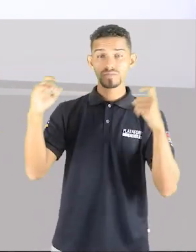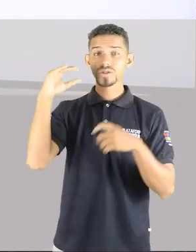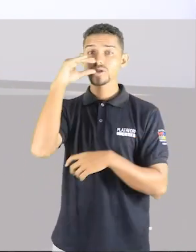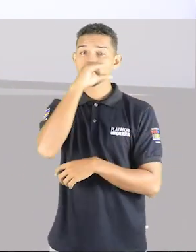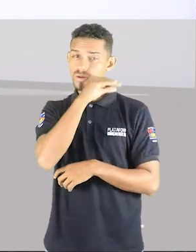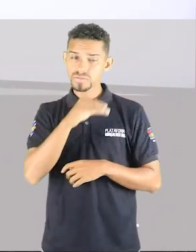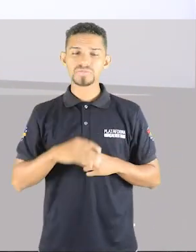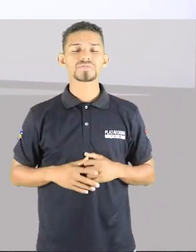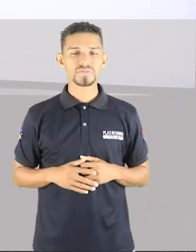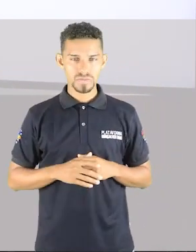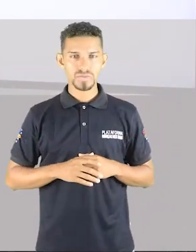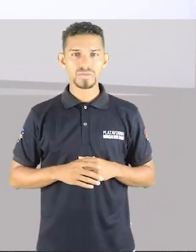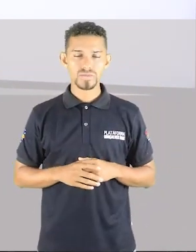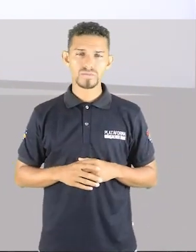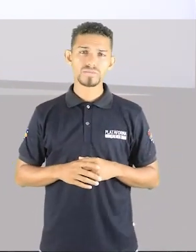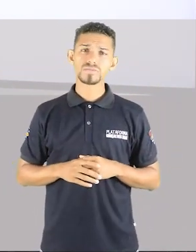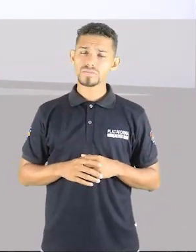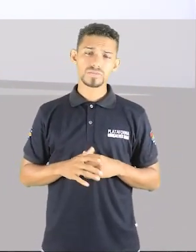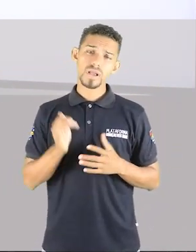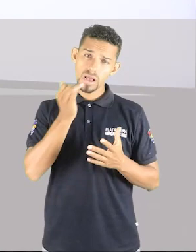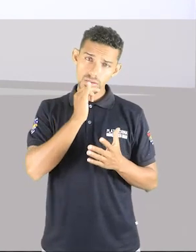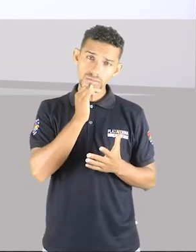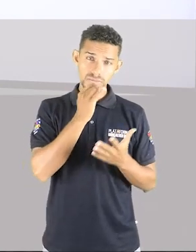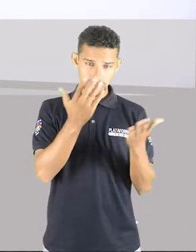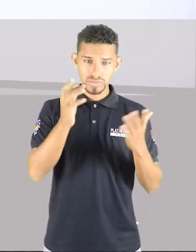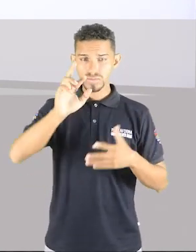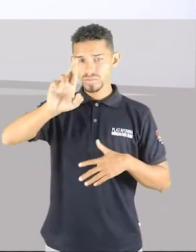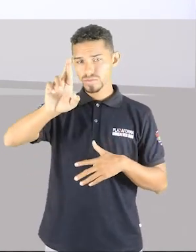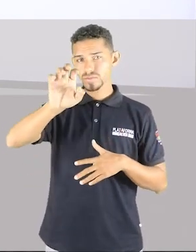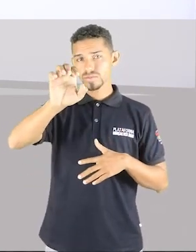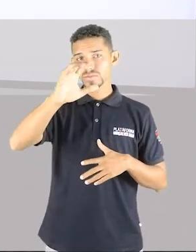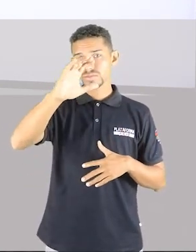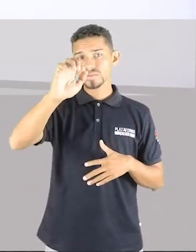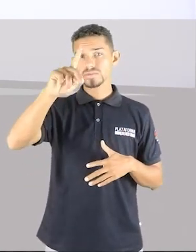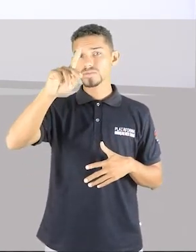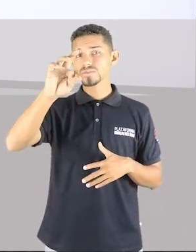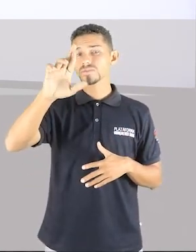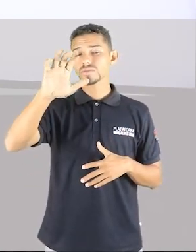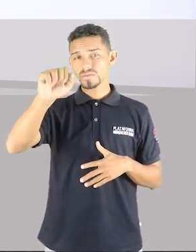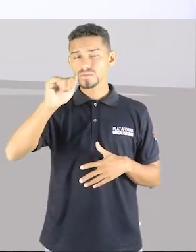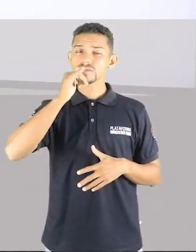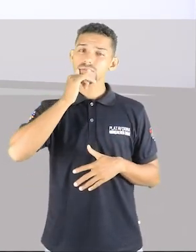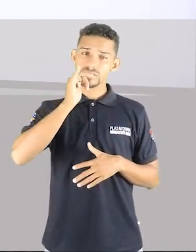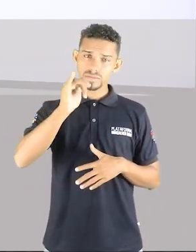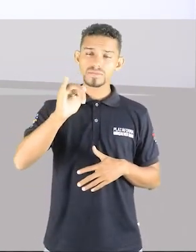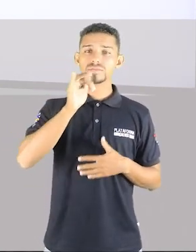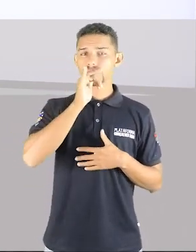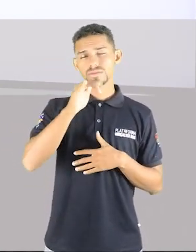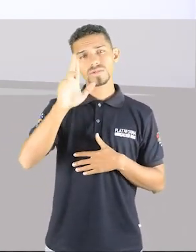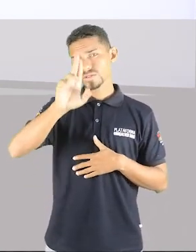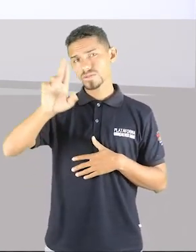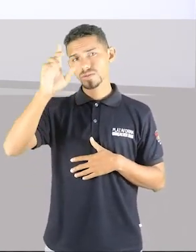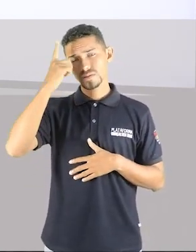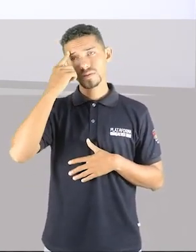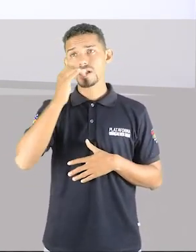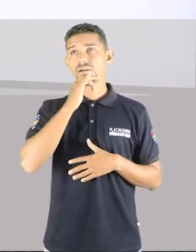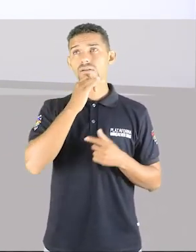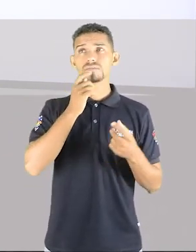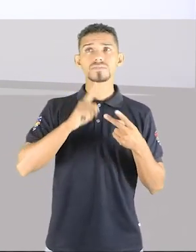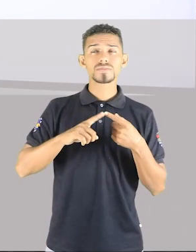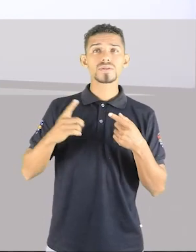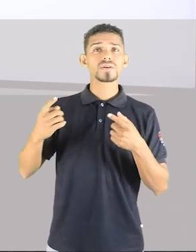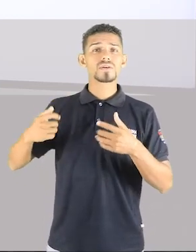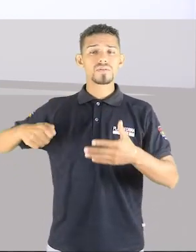calor tá então esse são exemplos de receptores elétricos são os aparelhos elétricos mais comuns com exceção